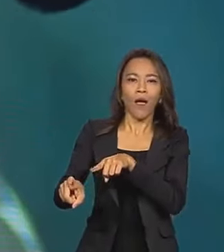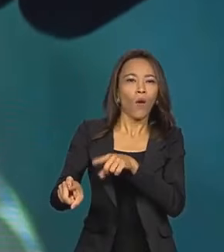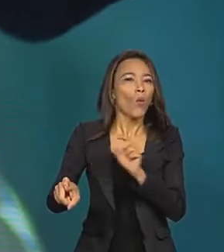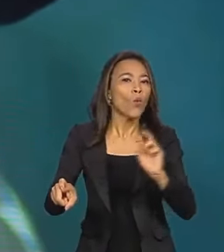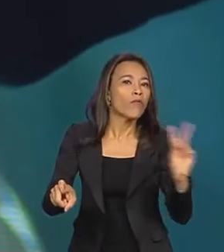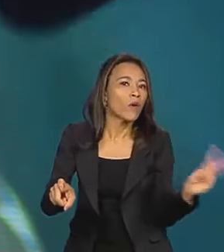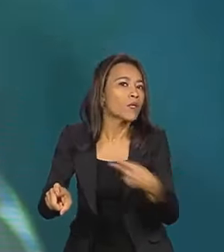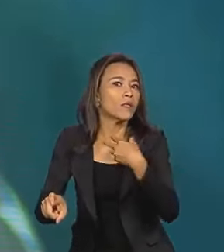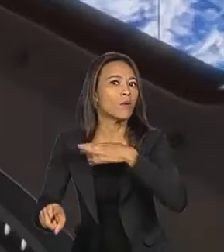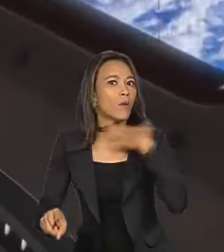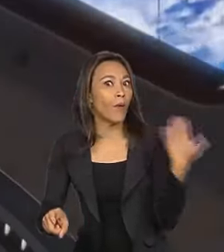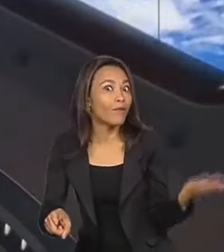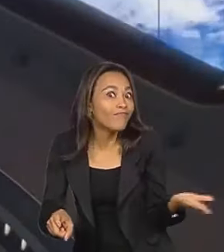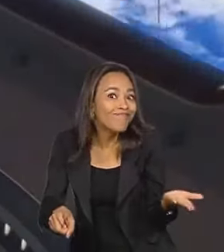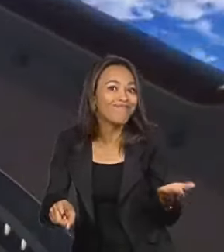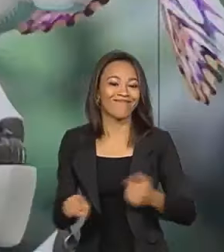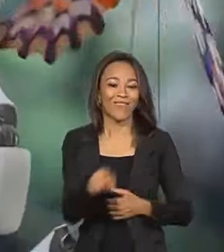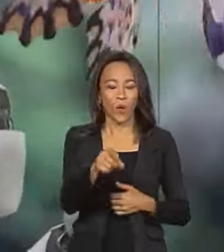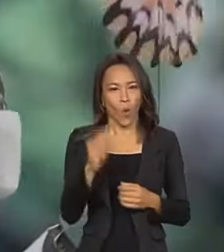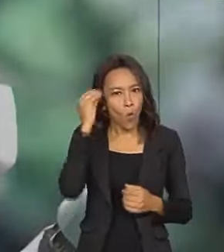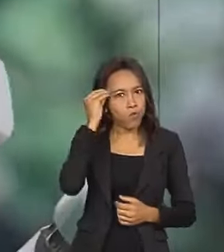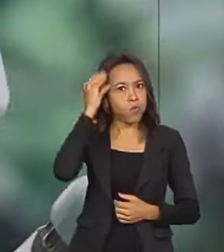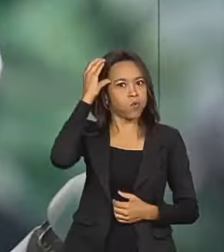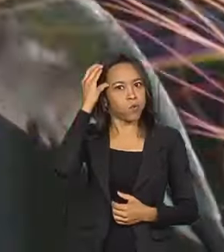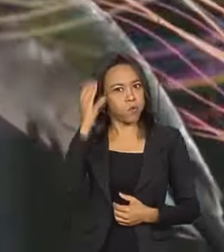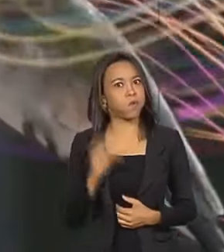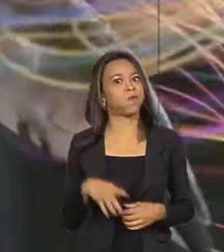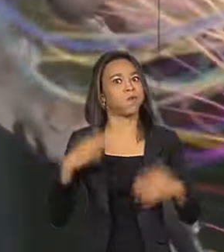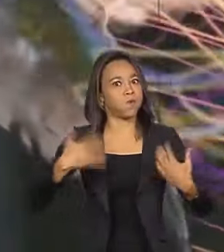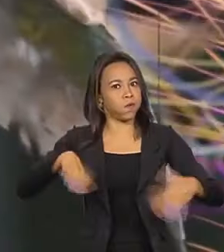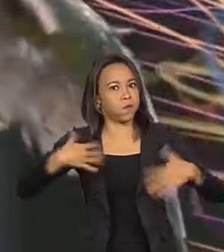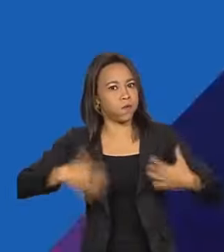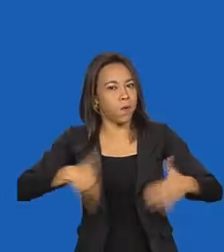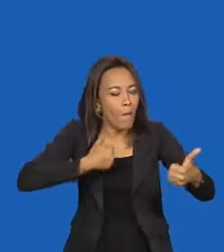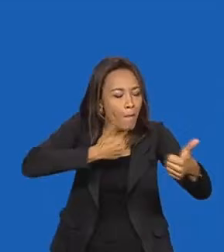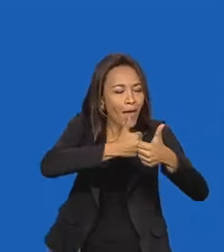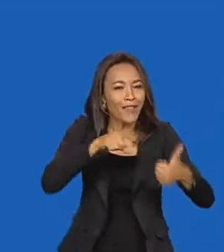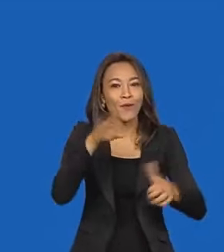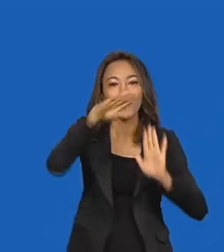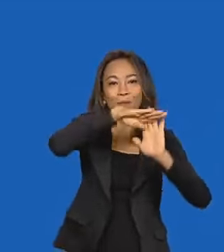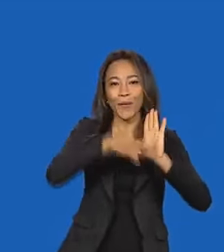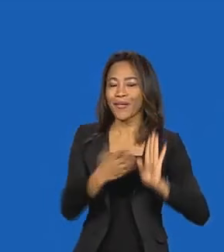causa de uma morte o conhecimento científico bem perto de você